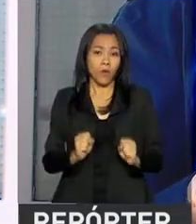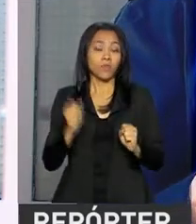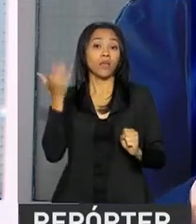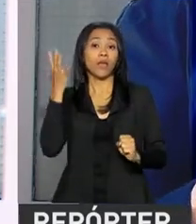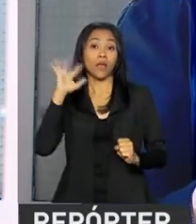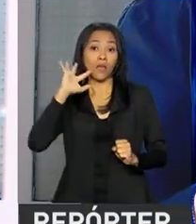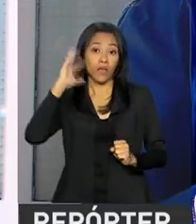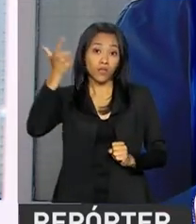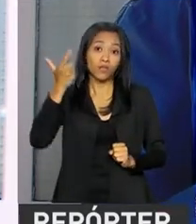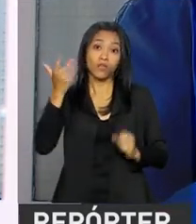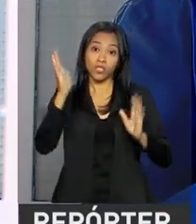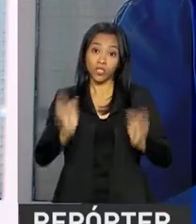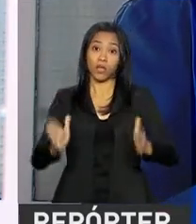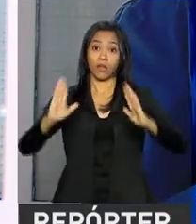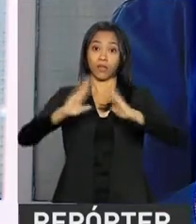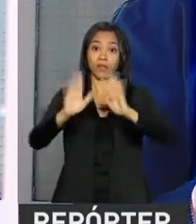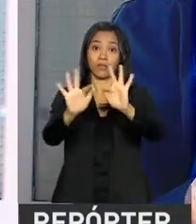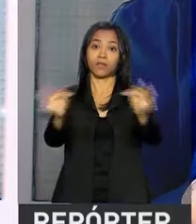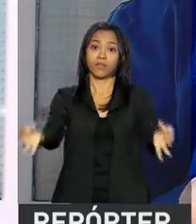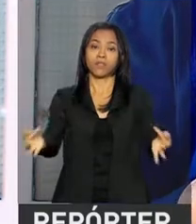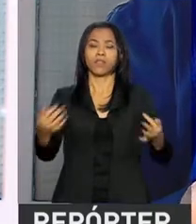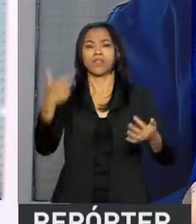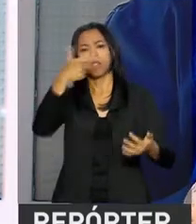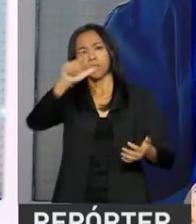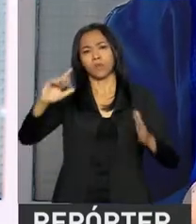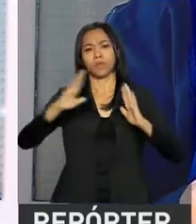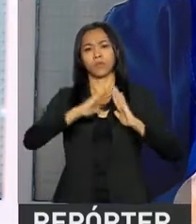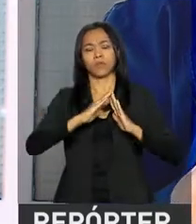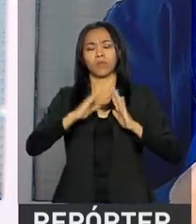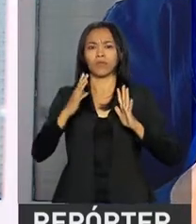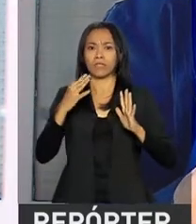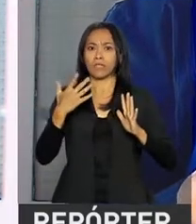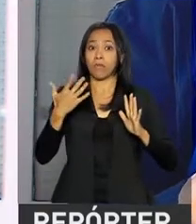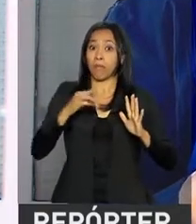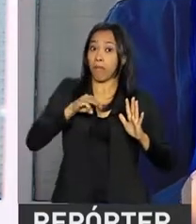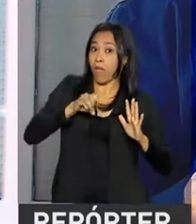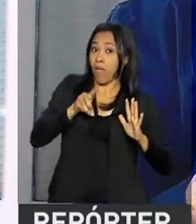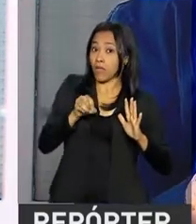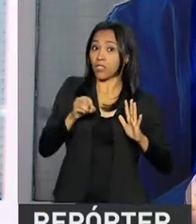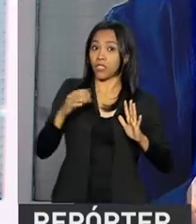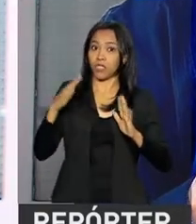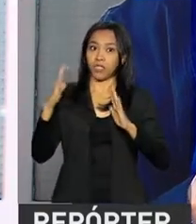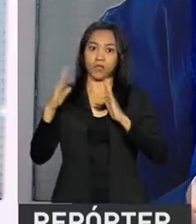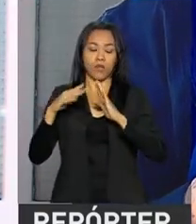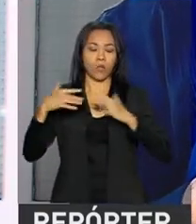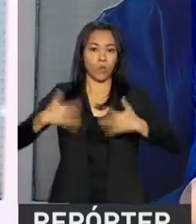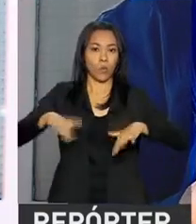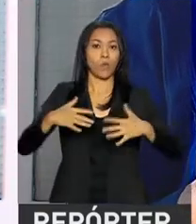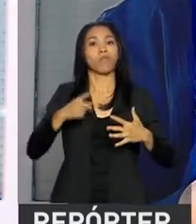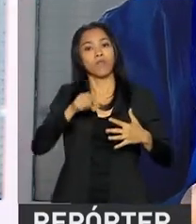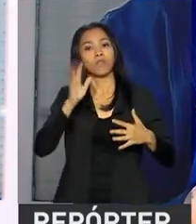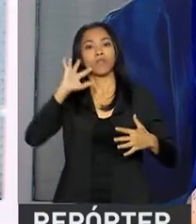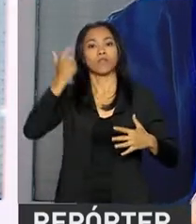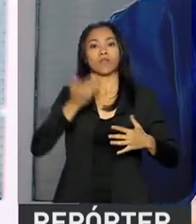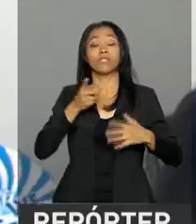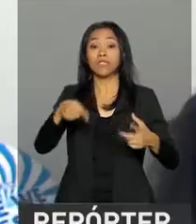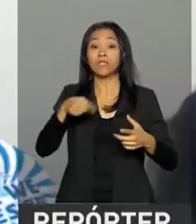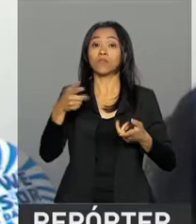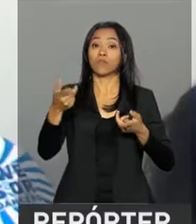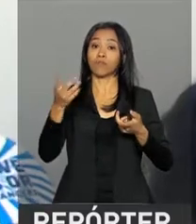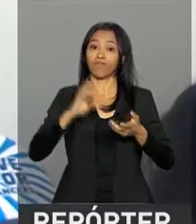apenas 20% para média e alta complexidade, o que vai gerar economia para o Sistema Único de